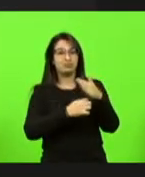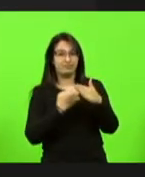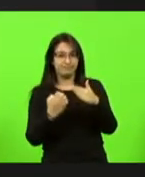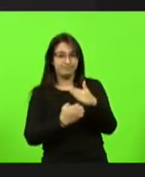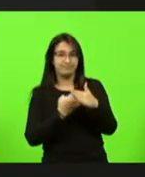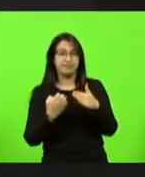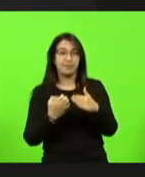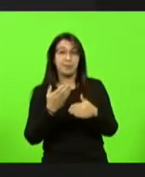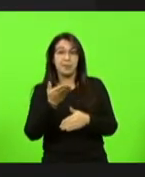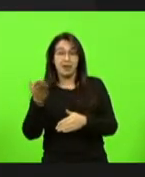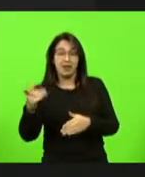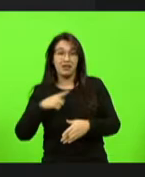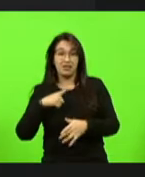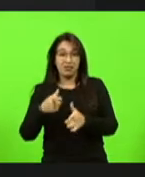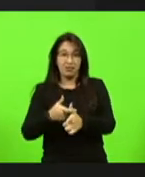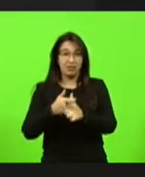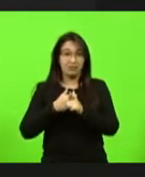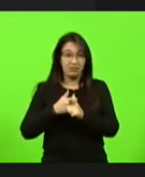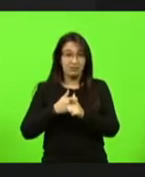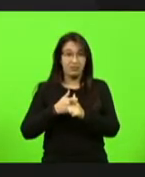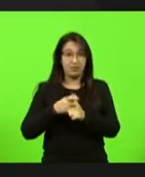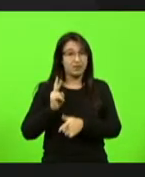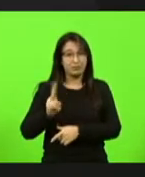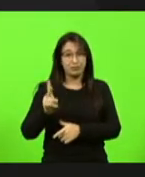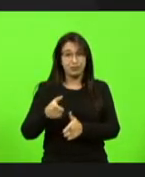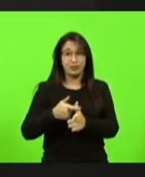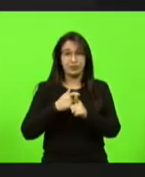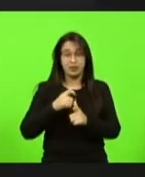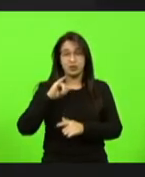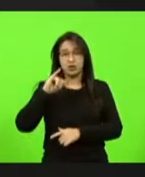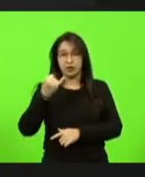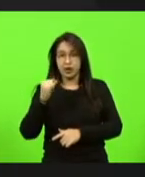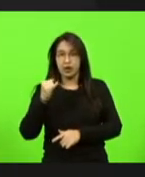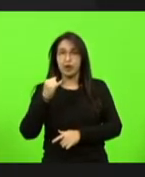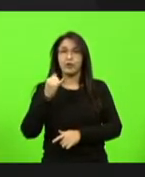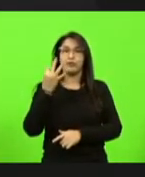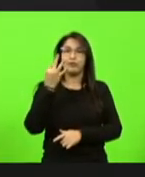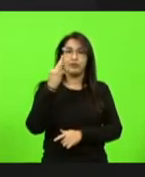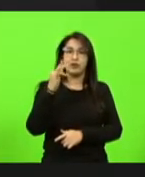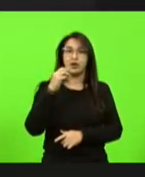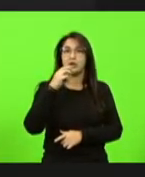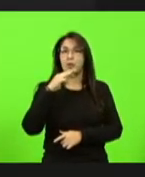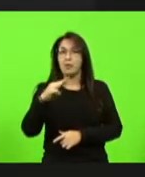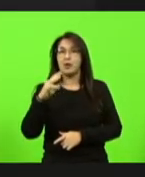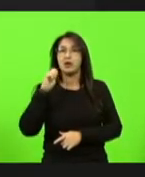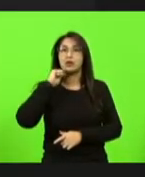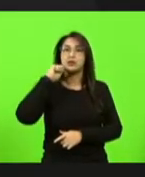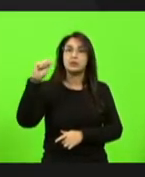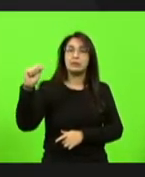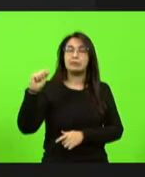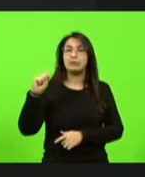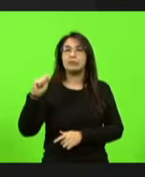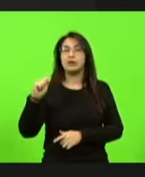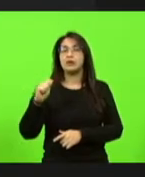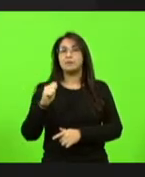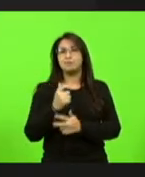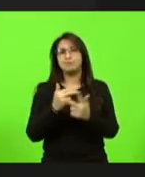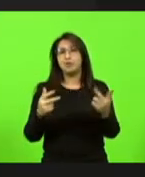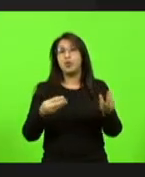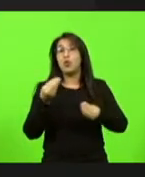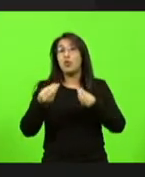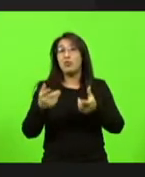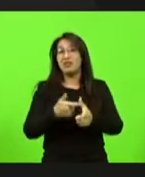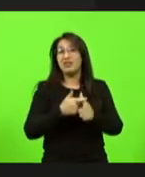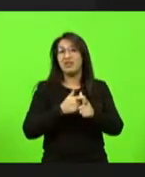devendo, está devendo. Janeiro, fevereiro, março, abril, maio, junho, como é que fica quem está devendo? E quem deixou